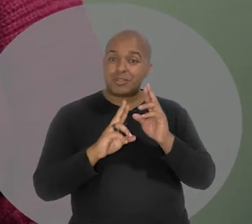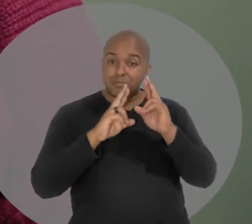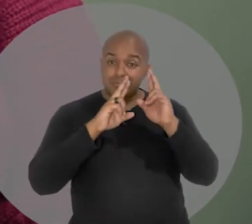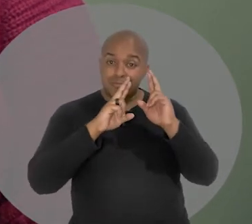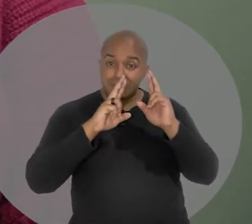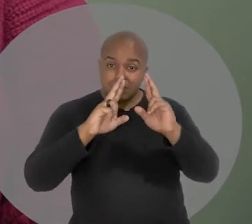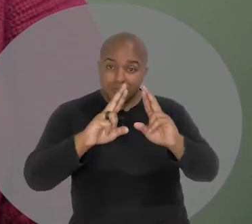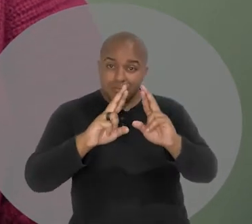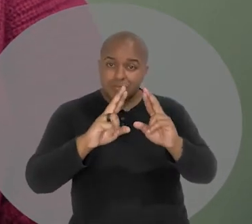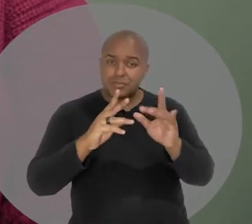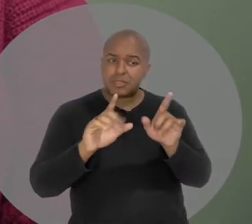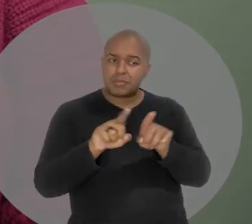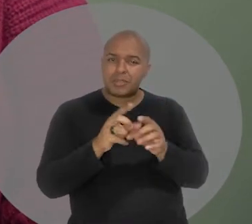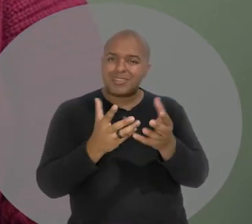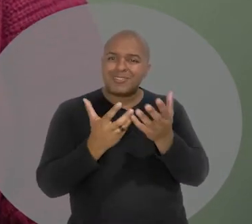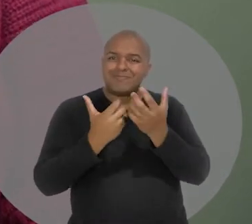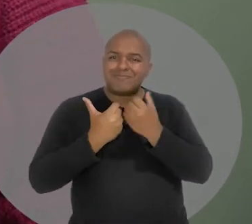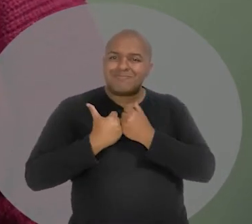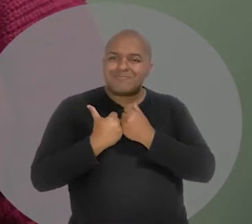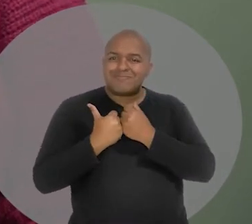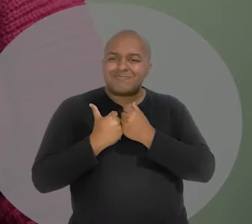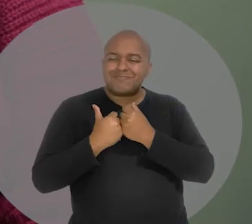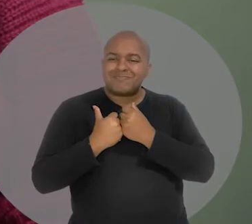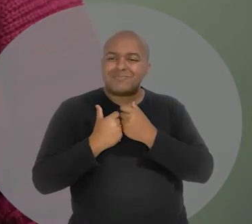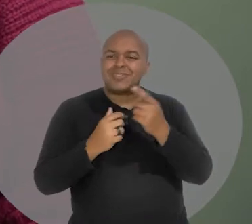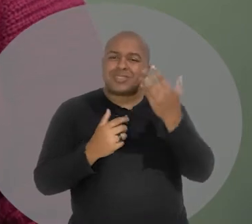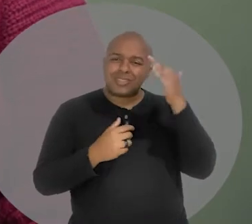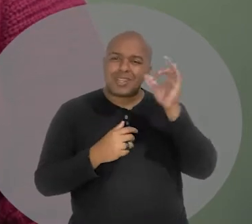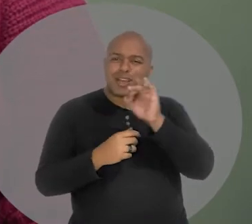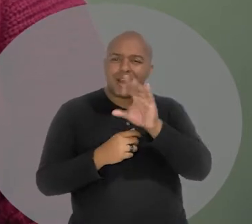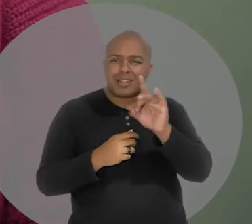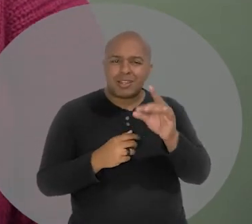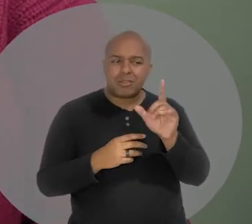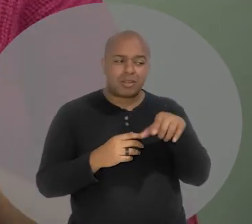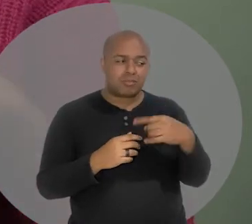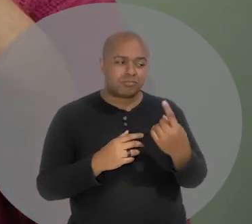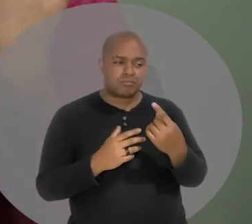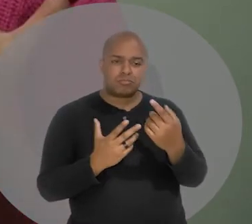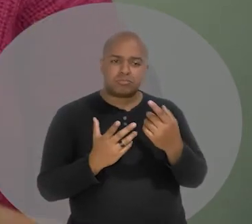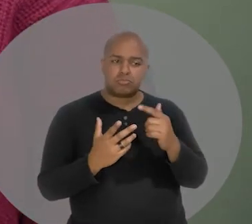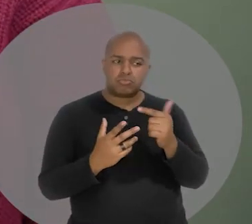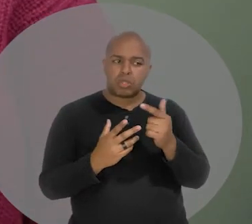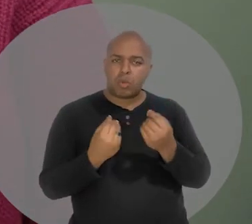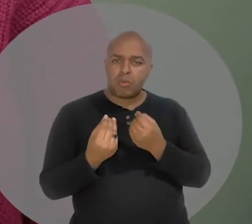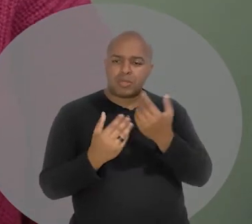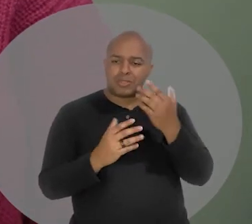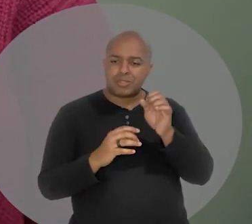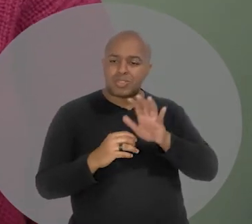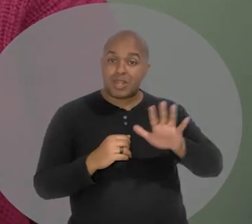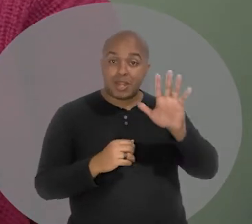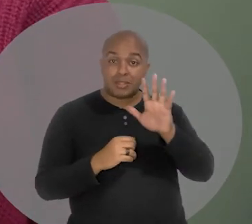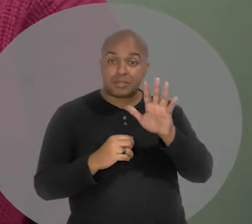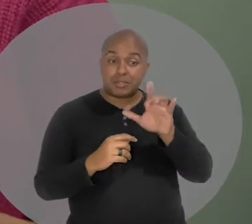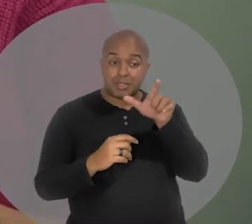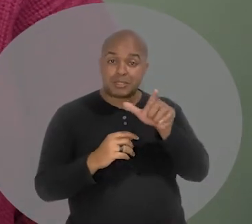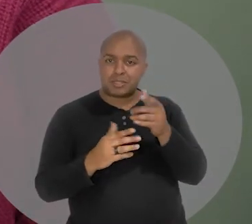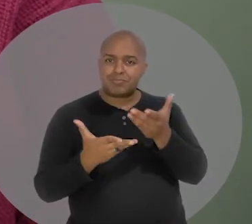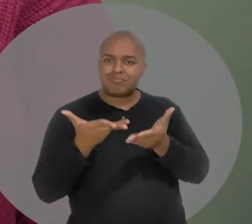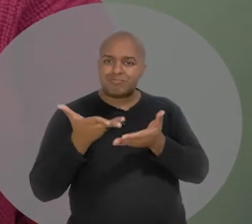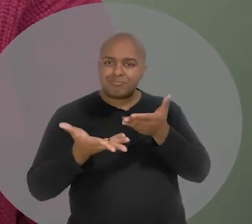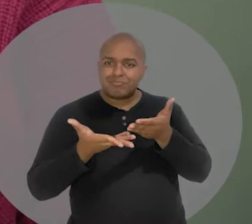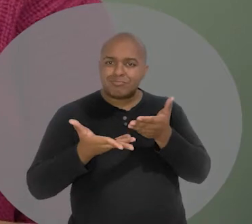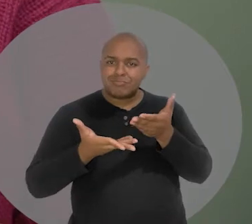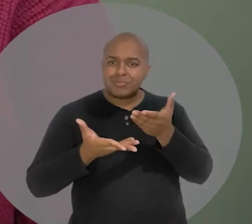o acolhimento. Entender que cada um vai ser um, então não tem como a gente generalizar esse trato e essa